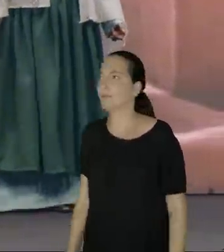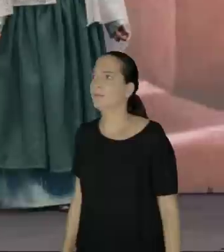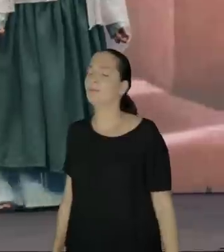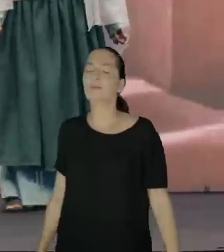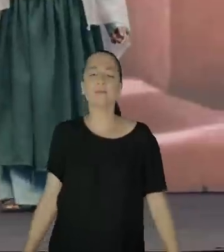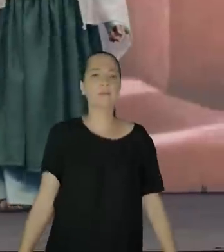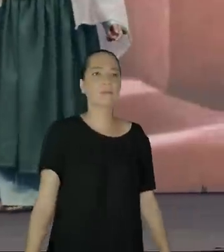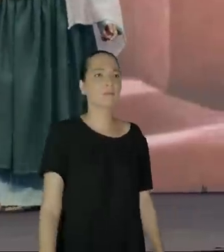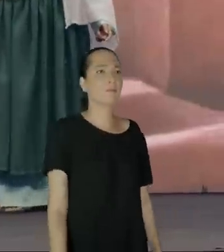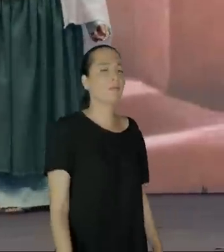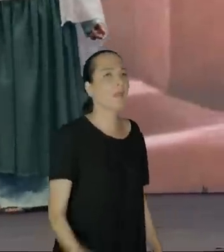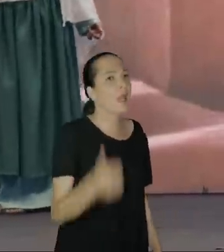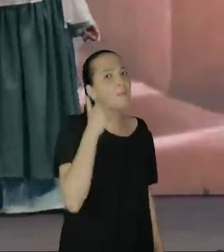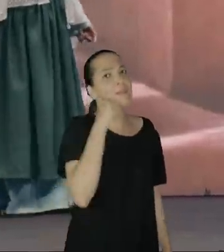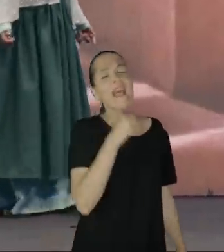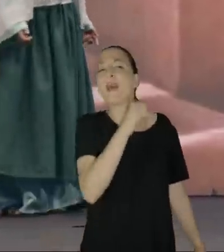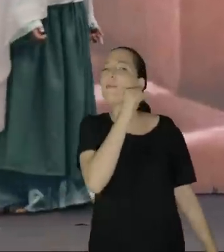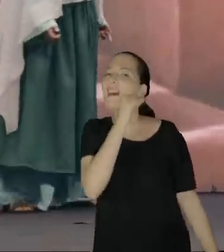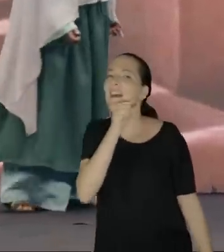Samaritana,